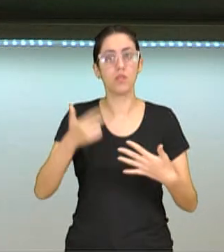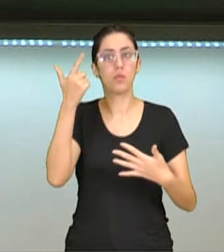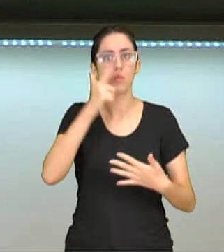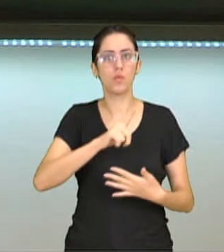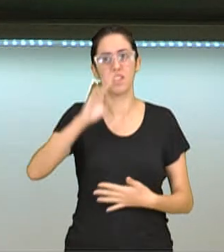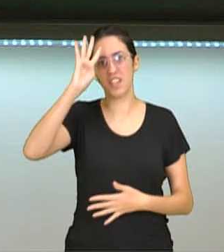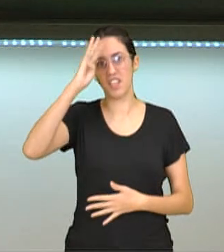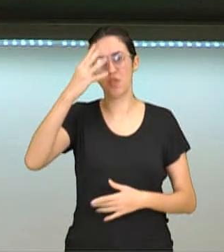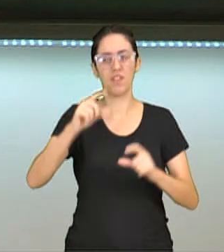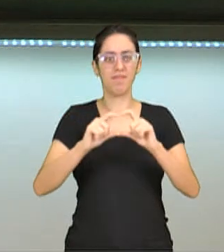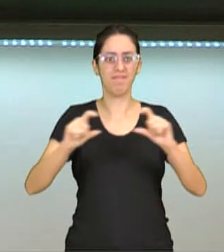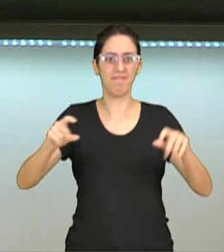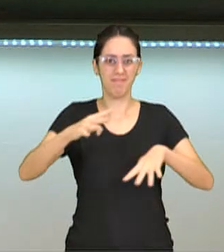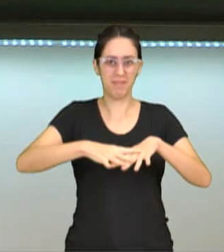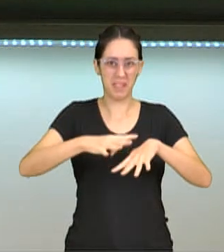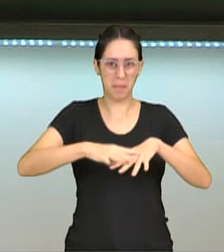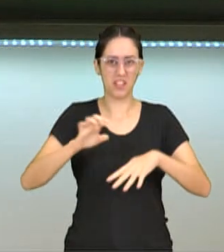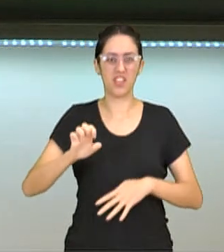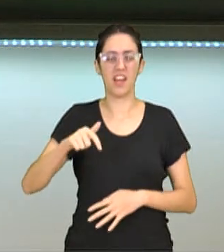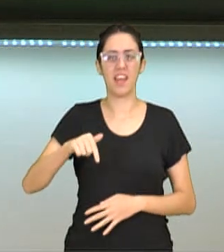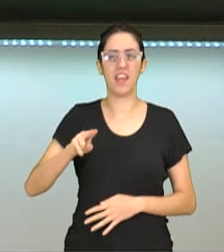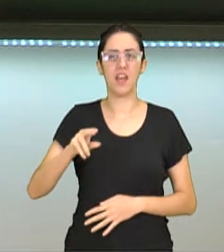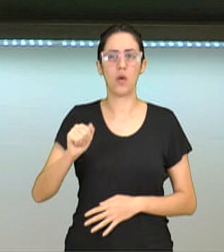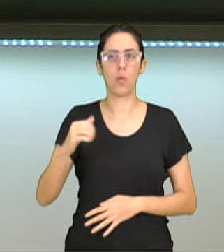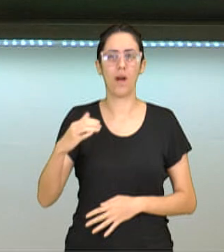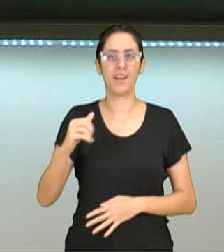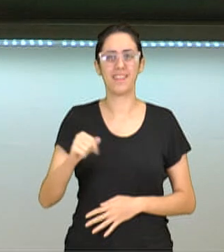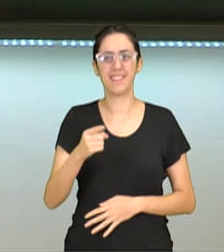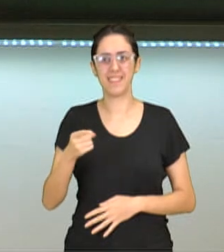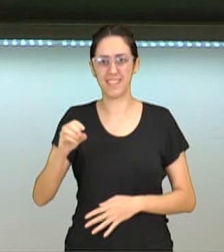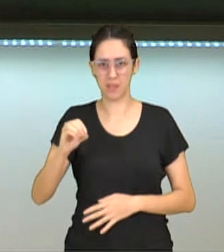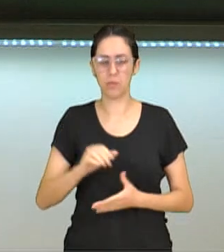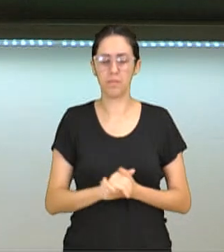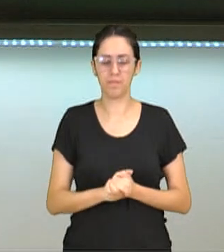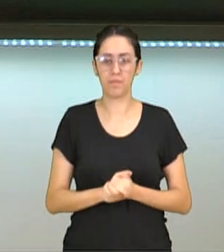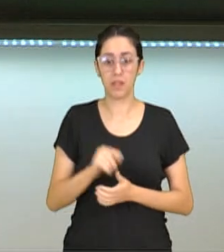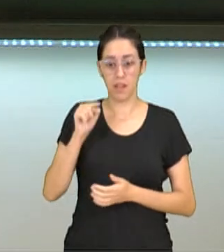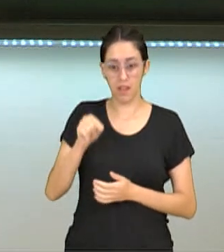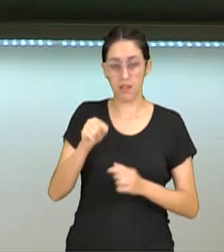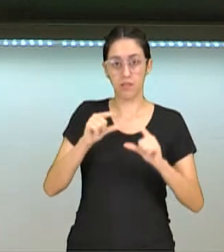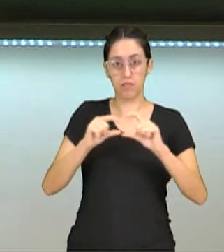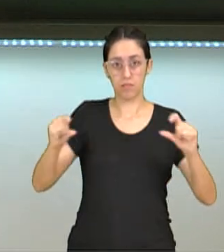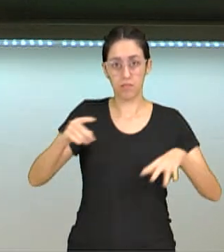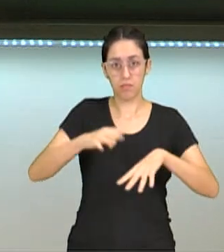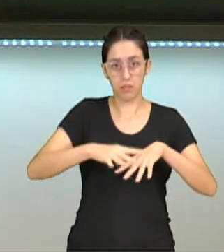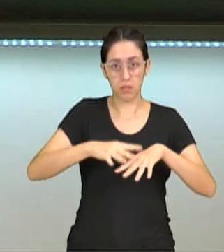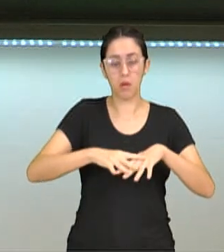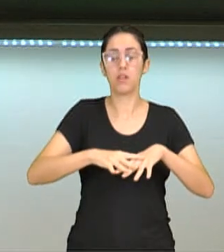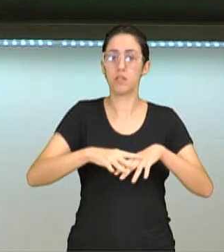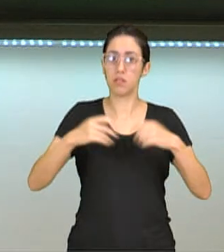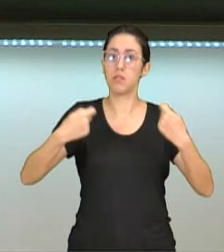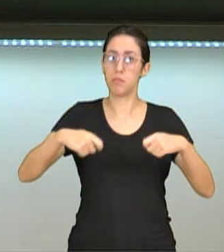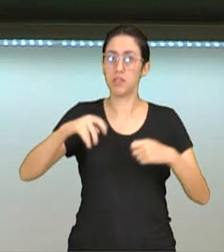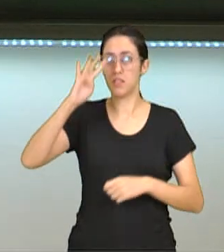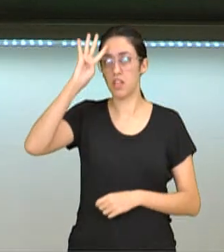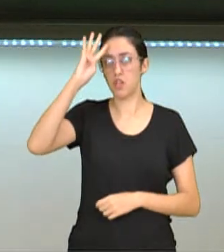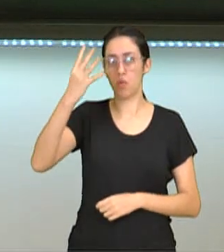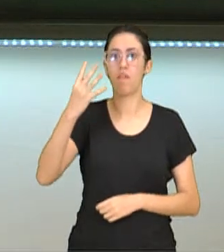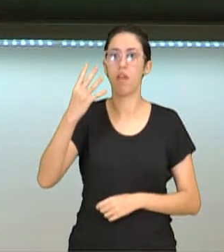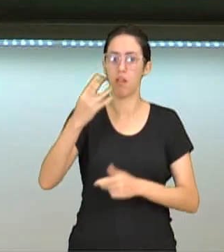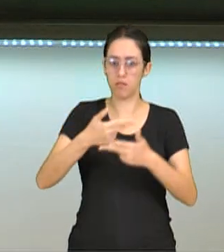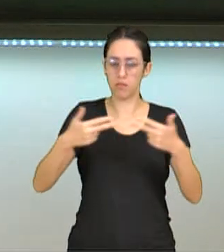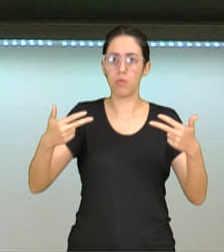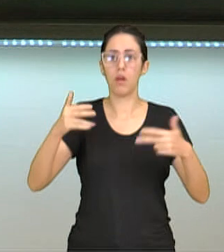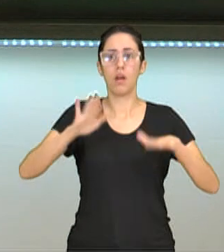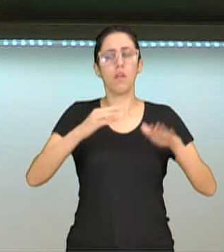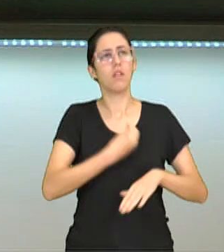algumas equações. Vamos lá? Sim, equação precisa ser resolvida. Muitas situações do dia a dia podem recair